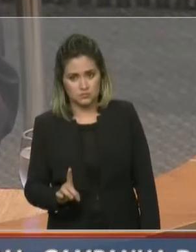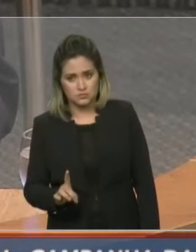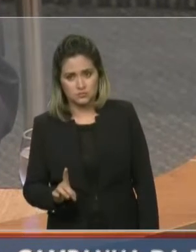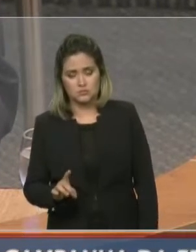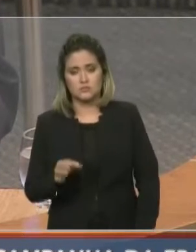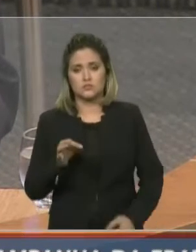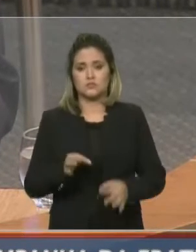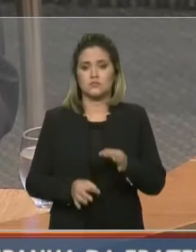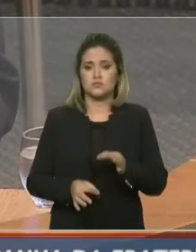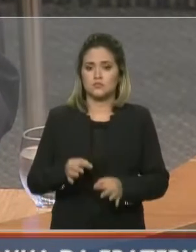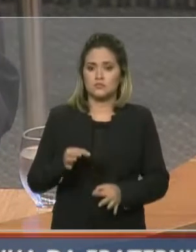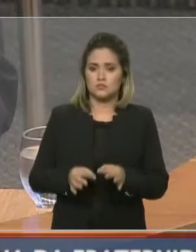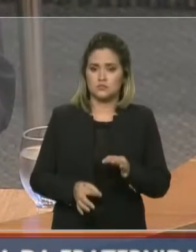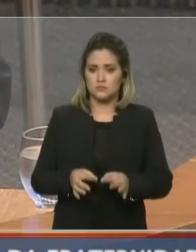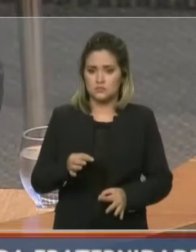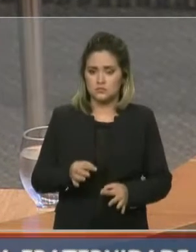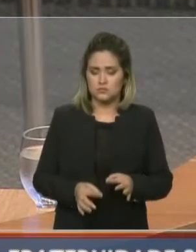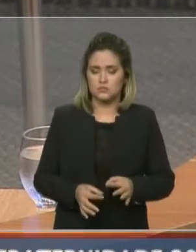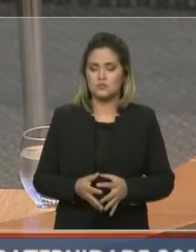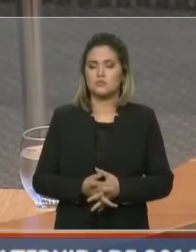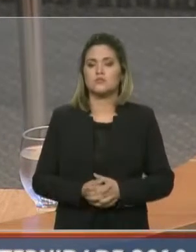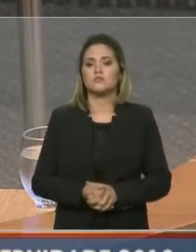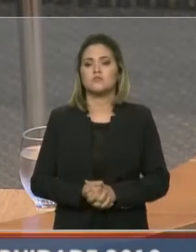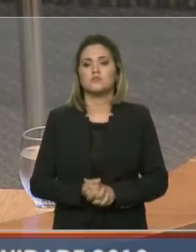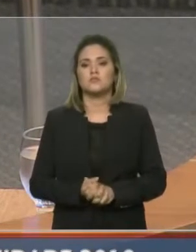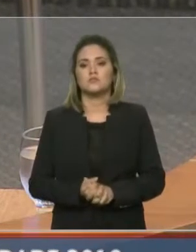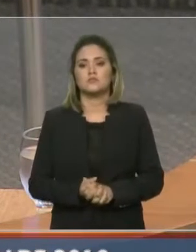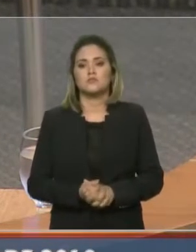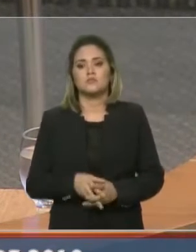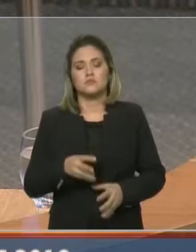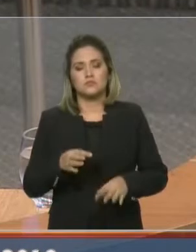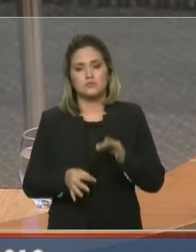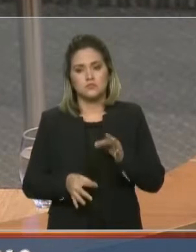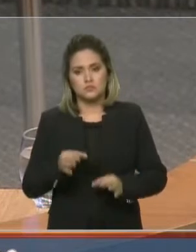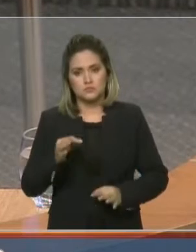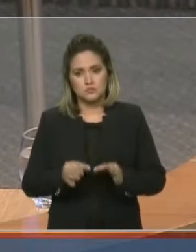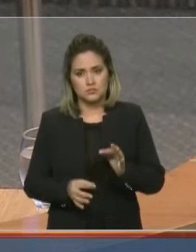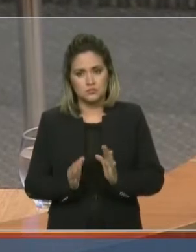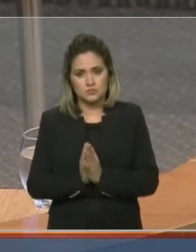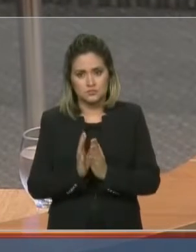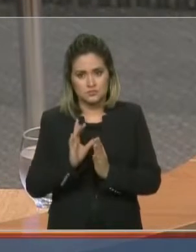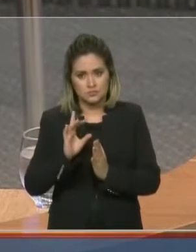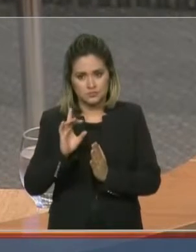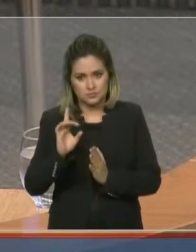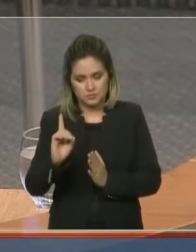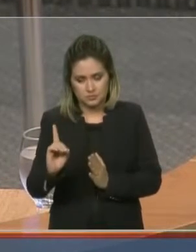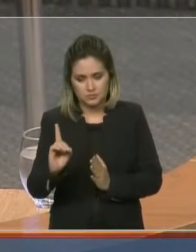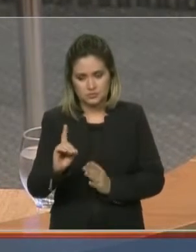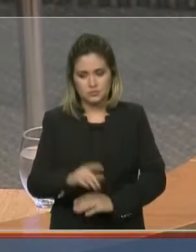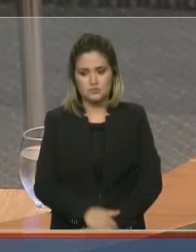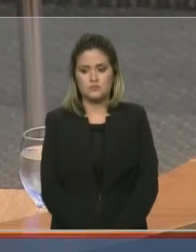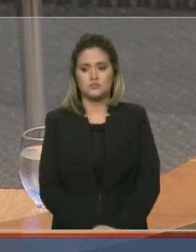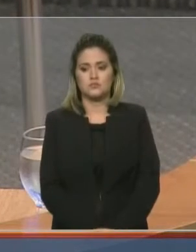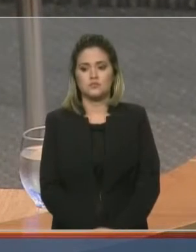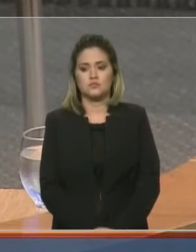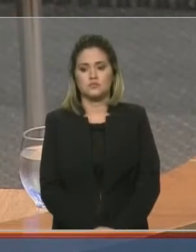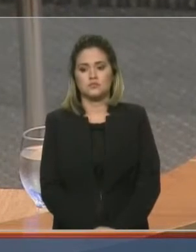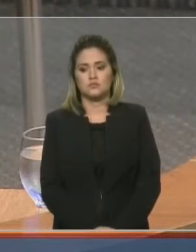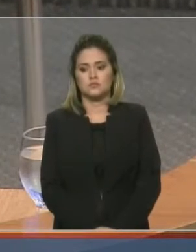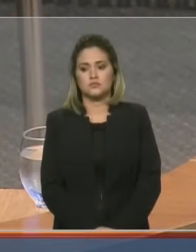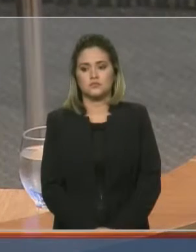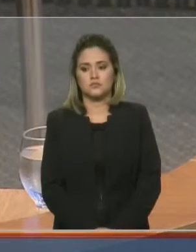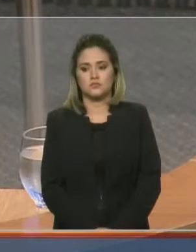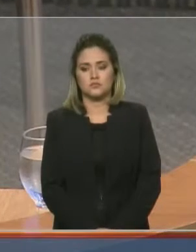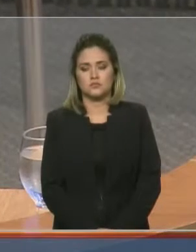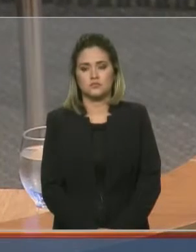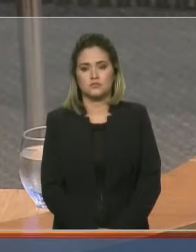da justiça. Então, a justiça, na palavra de Deus, ela é um vocábulo que vem